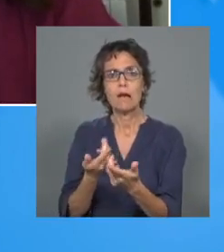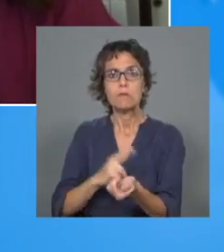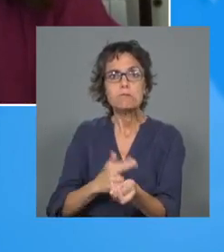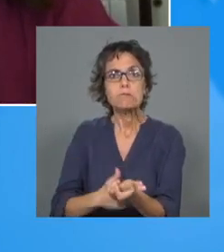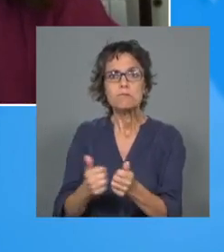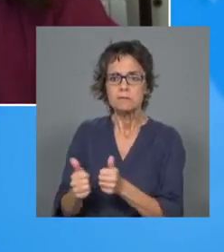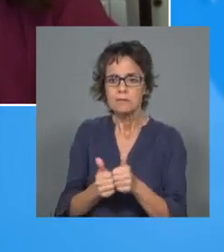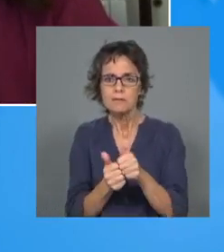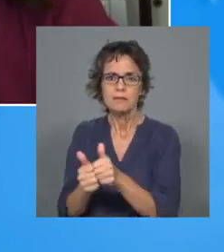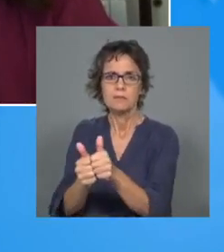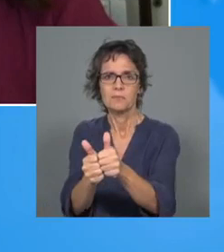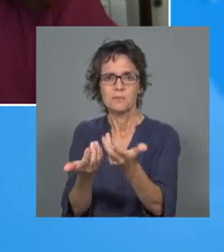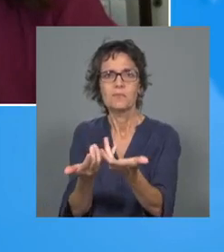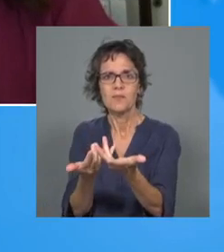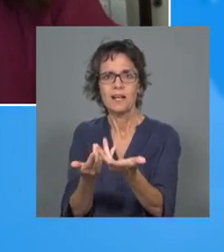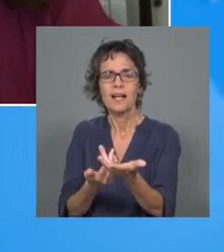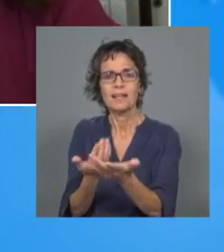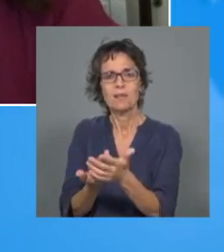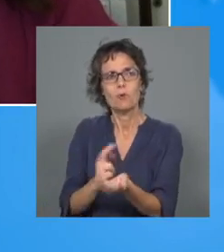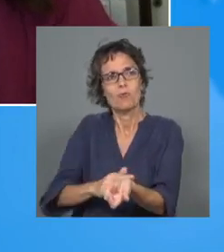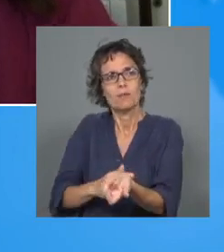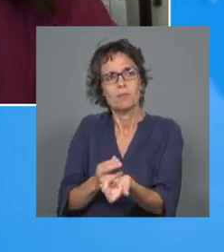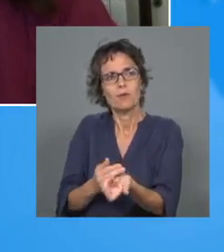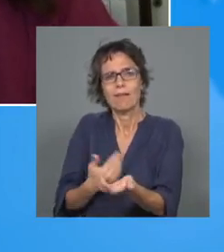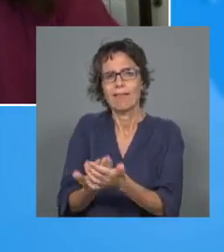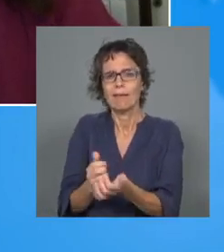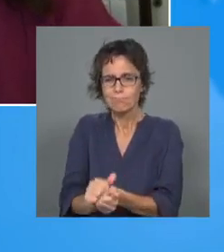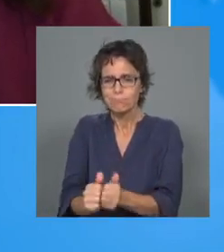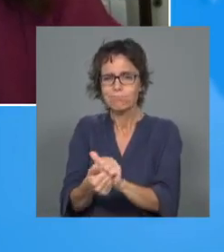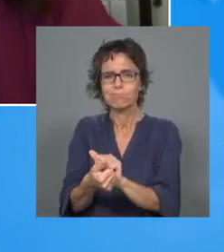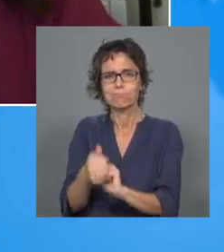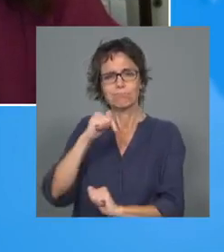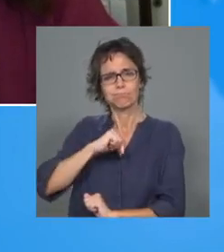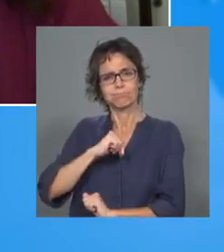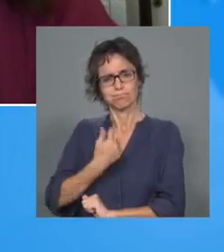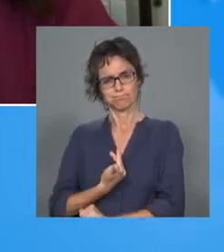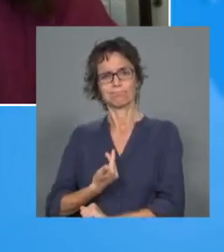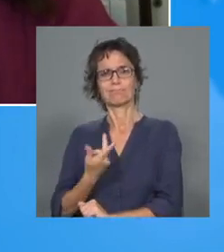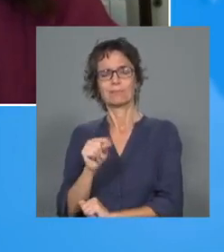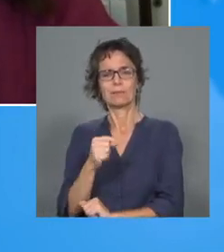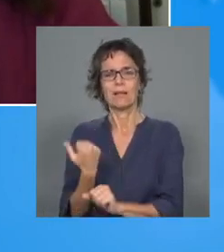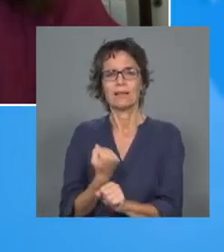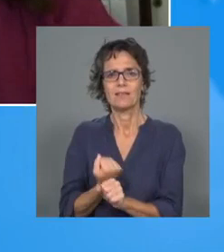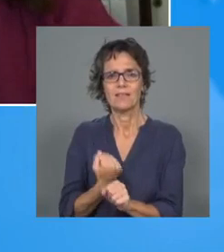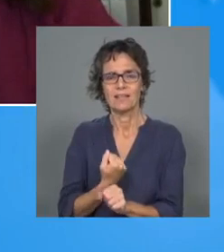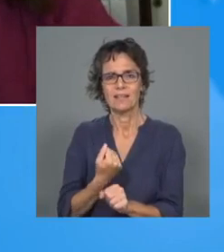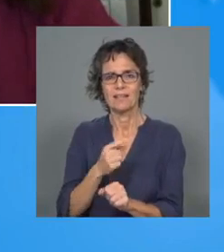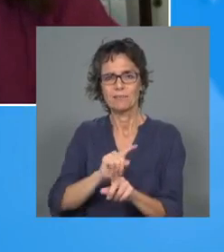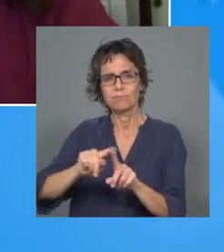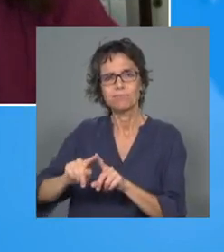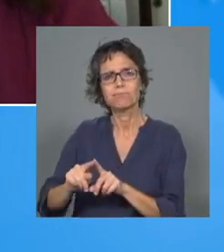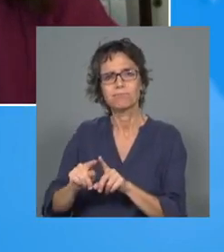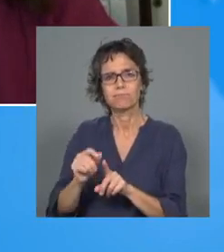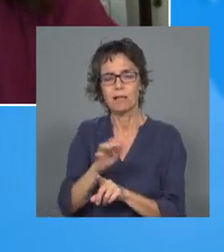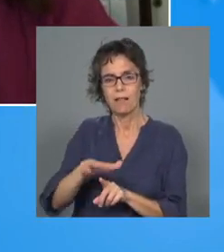de alguma forma também transformador, da forma como cada um de vocês se situa na atividade